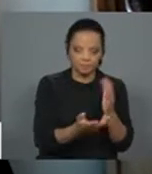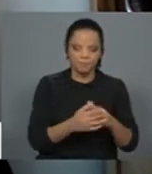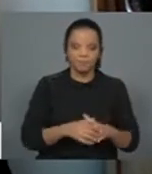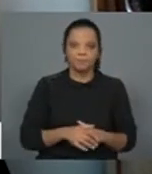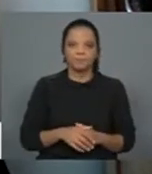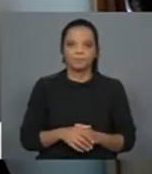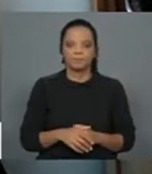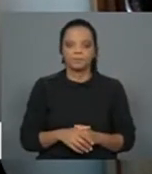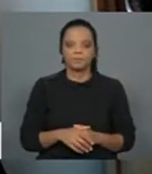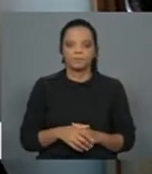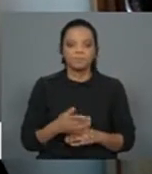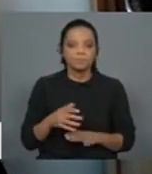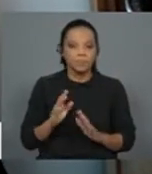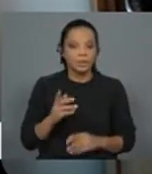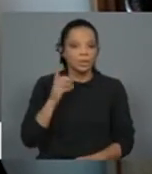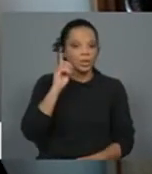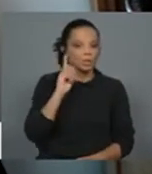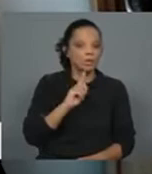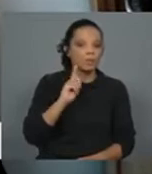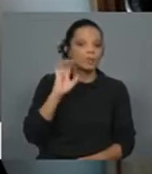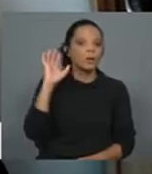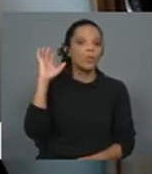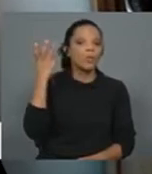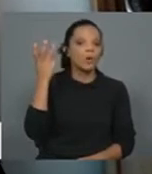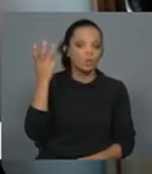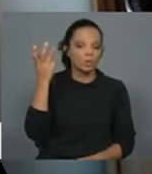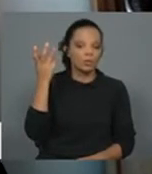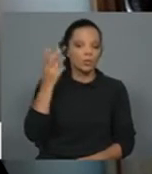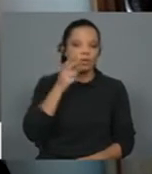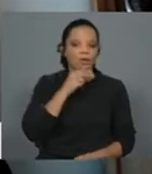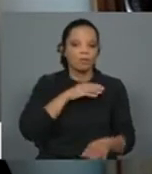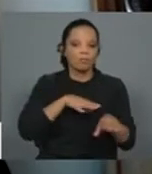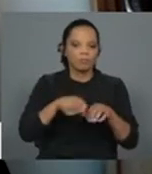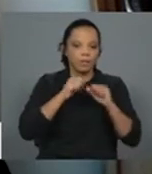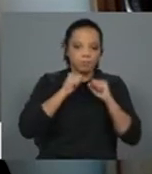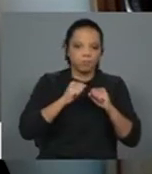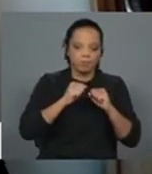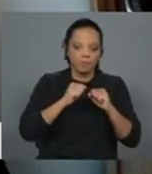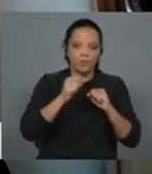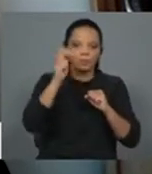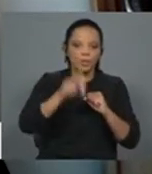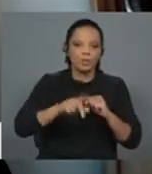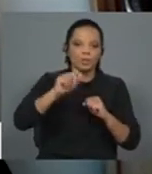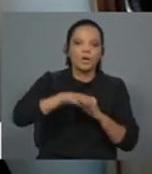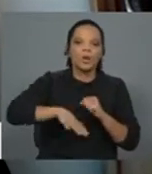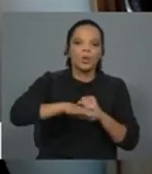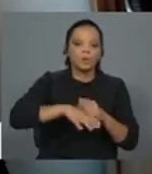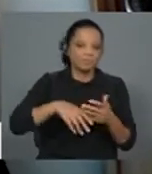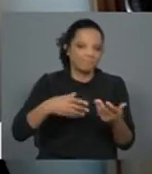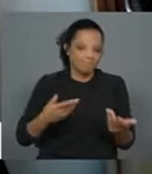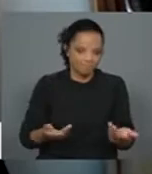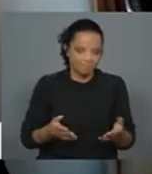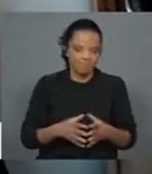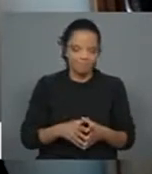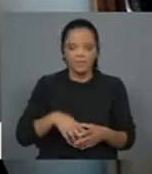O que nós não sabemos exatamente é quando é que um sismo grande vai ocorrer e aonde é que ele vai ocorrer. Portanto, existem